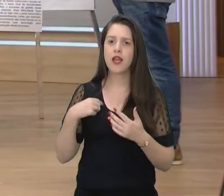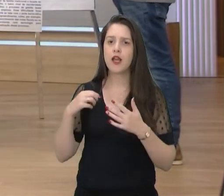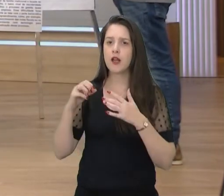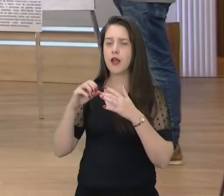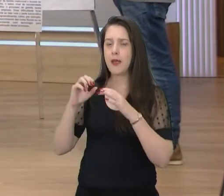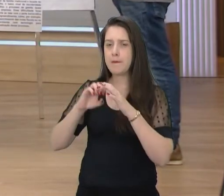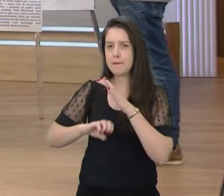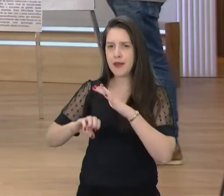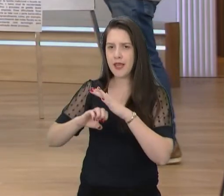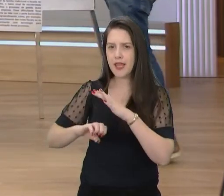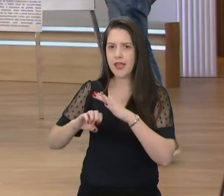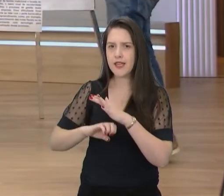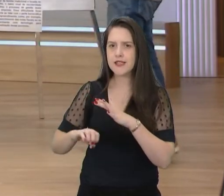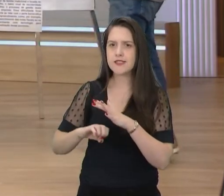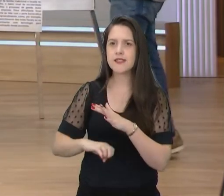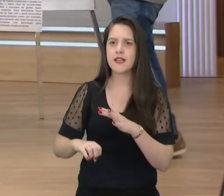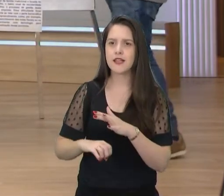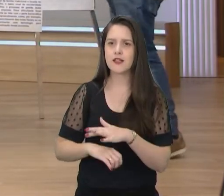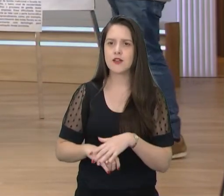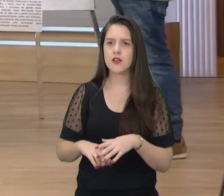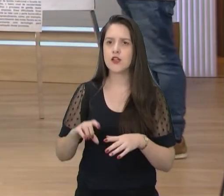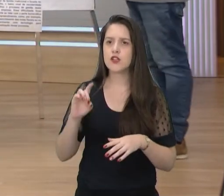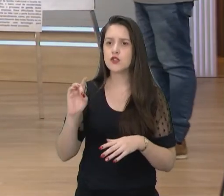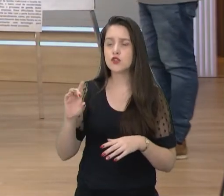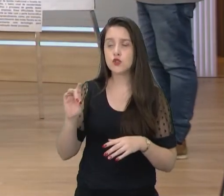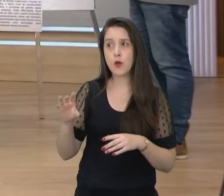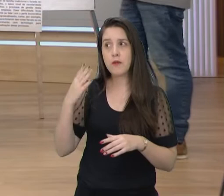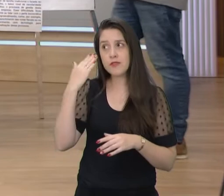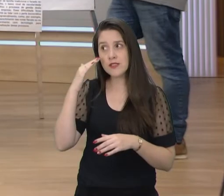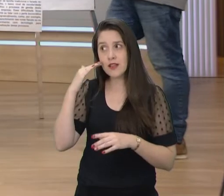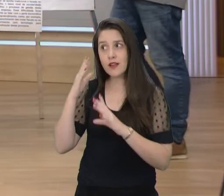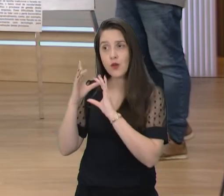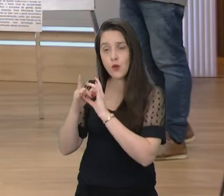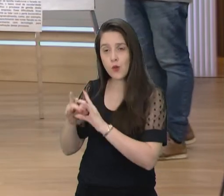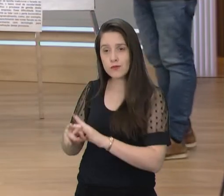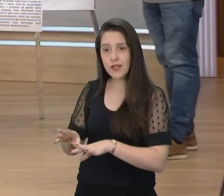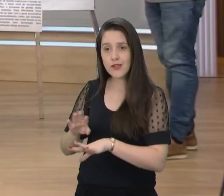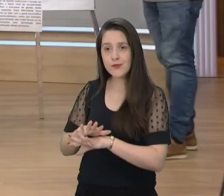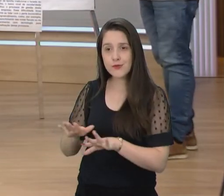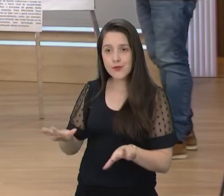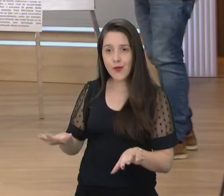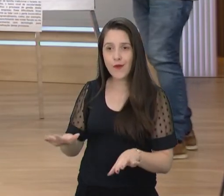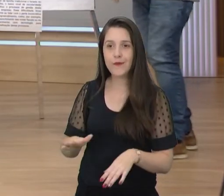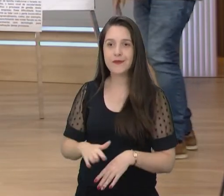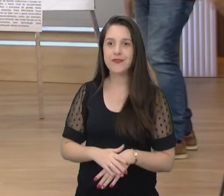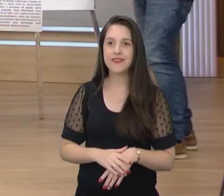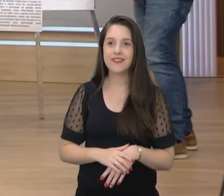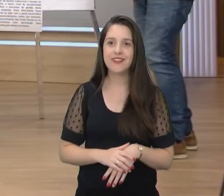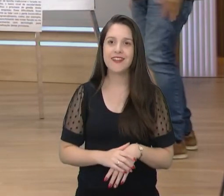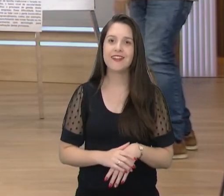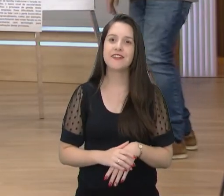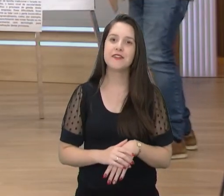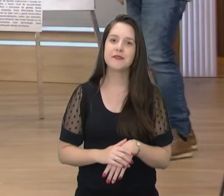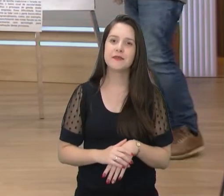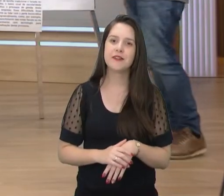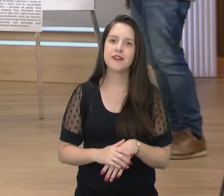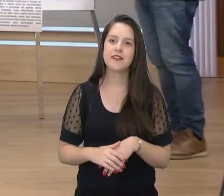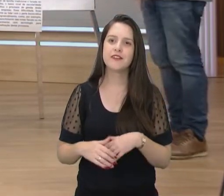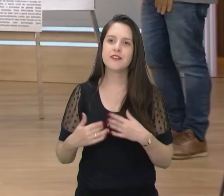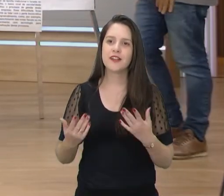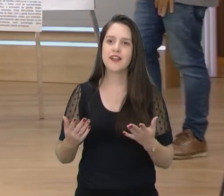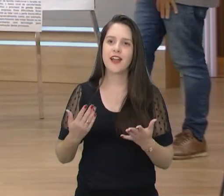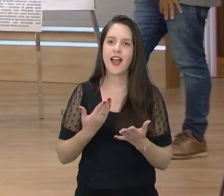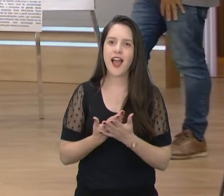né? Isso. Agora vamos Você ver. começou, você pegou o começo. Posso sugerir uma coisa? Sim. Tenta achar o final. O final? Eu acho que é